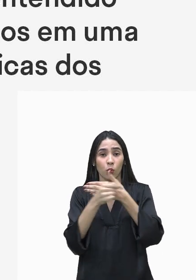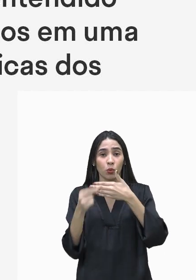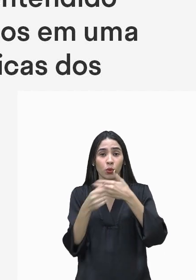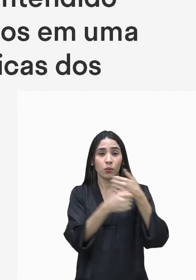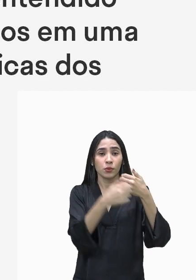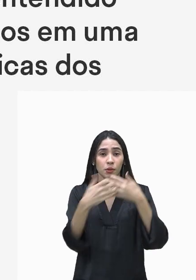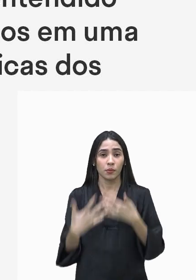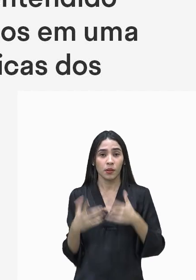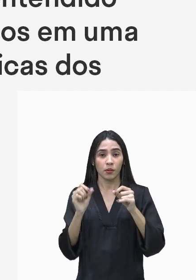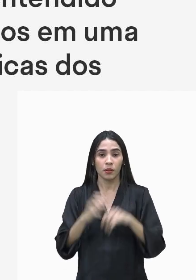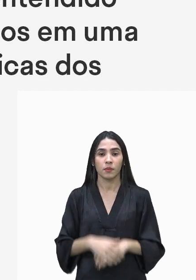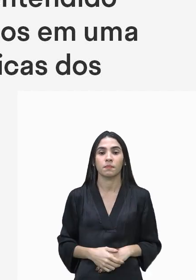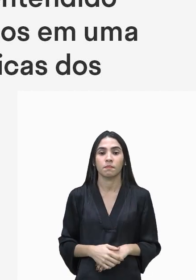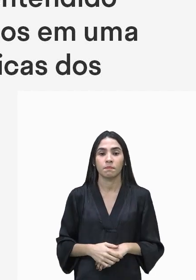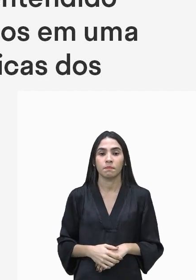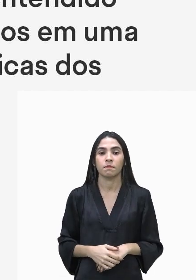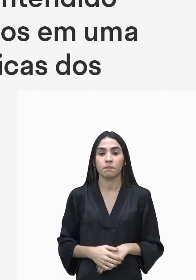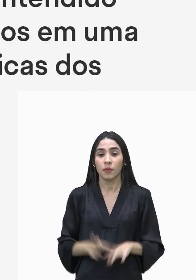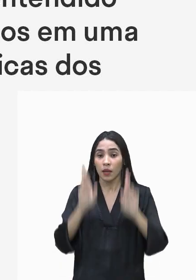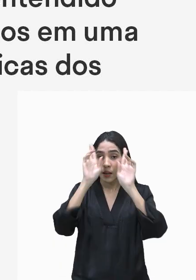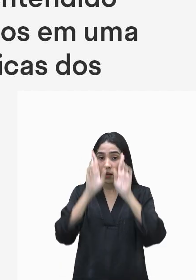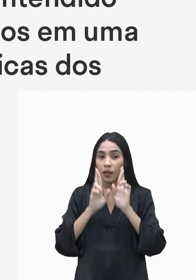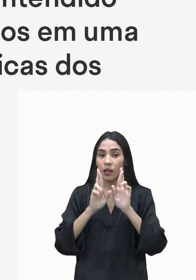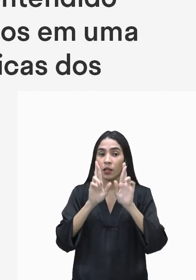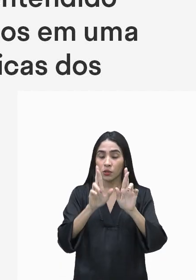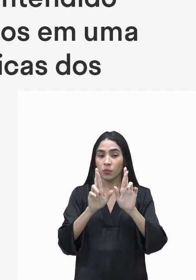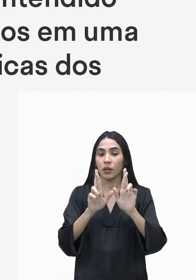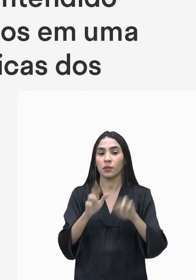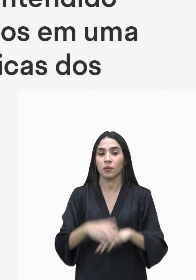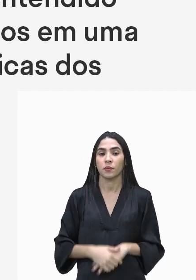diz: respeito às disposições adquiridas,